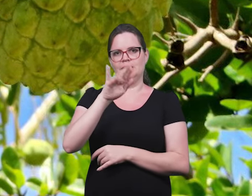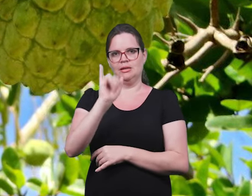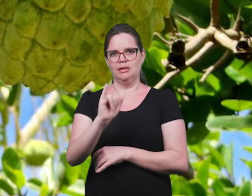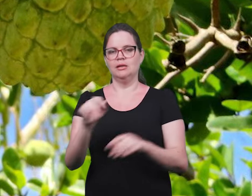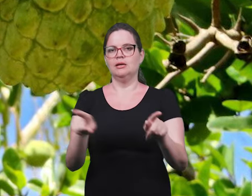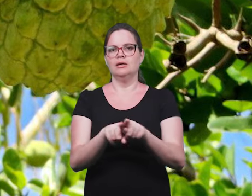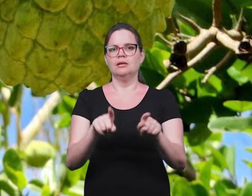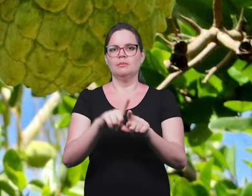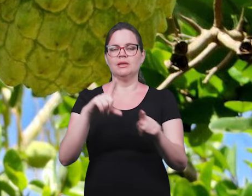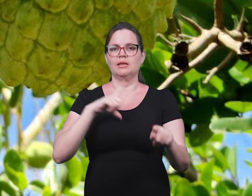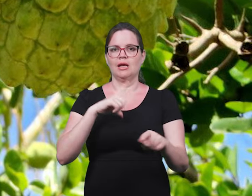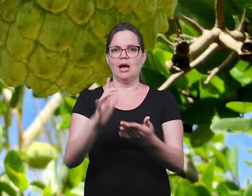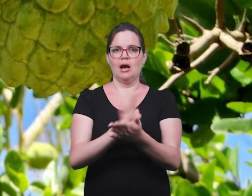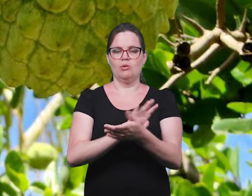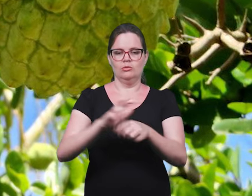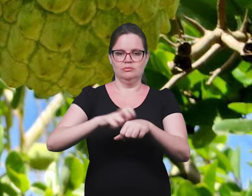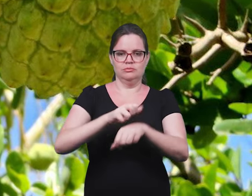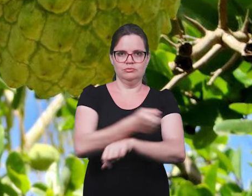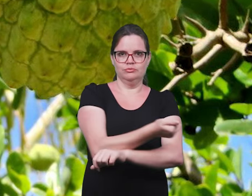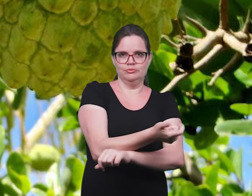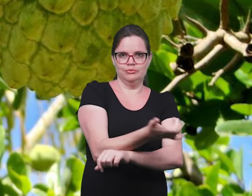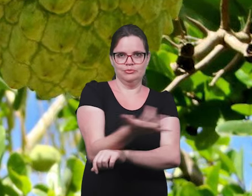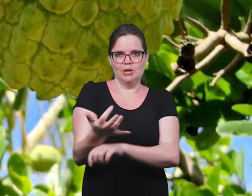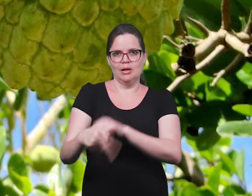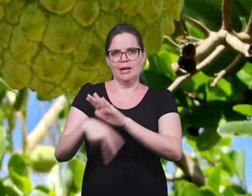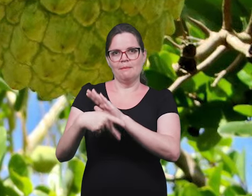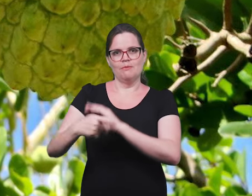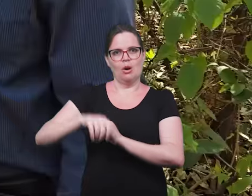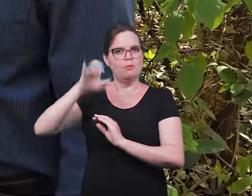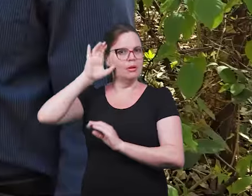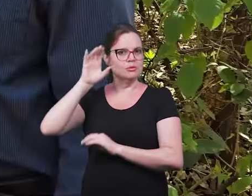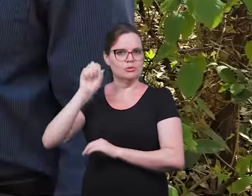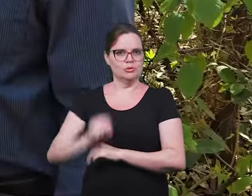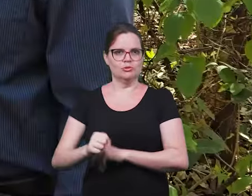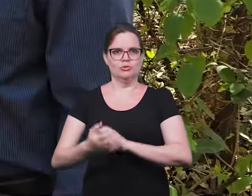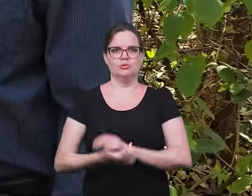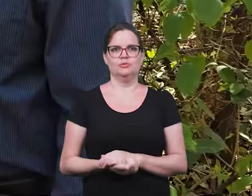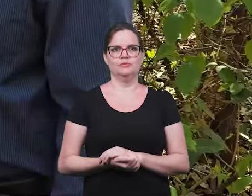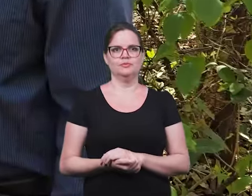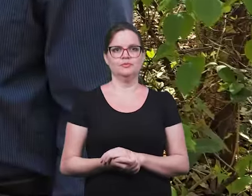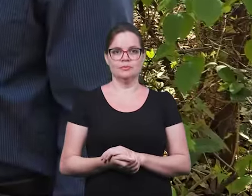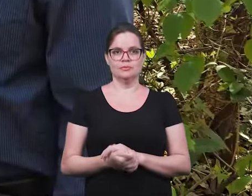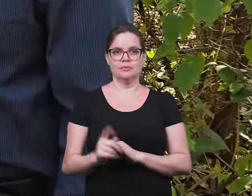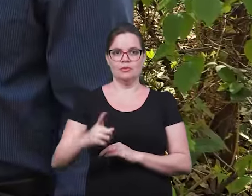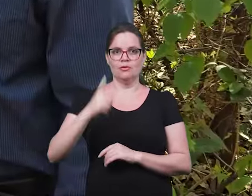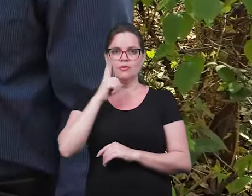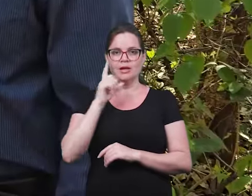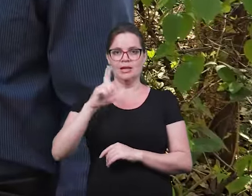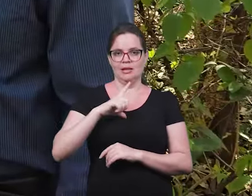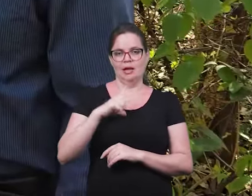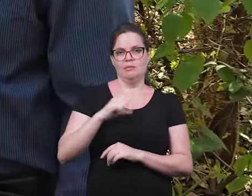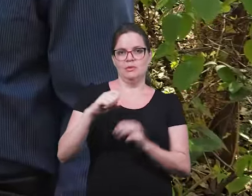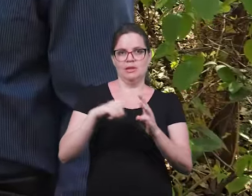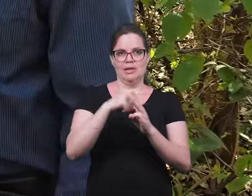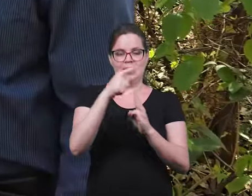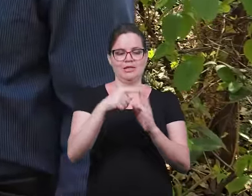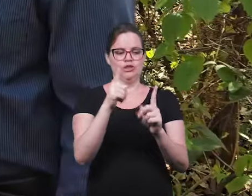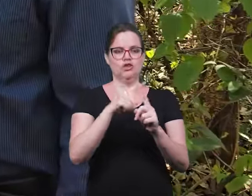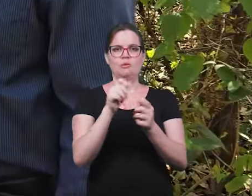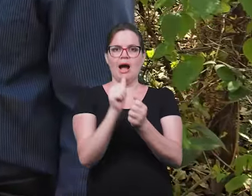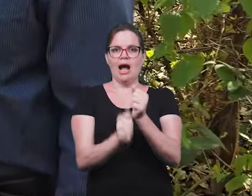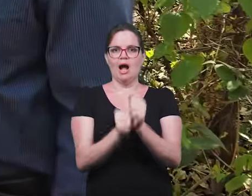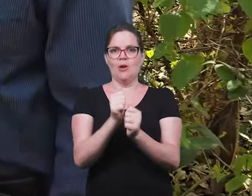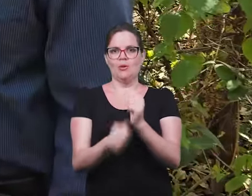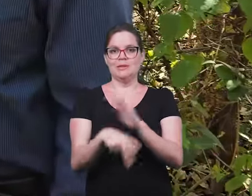importantes, como a guavira, planta símbolo do Mato Grosso do Sul. Então, no Pantanal, por exemplo, a gente tem 3 espécies de